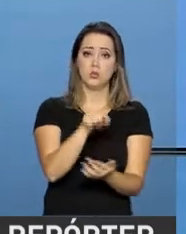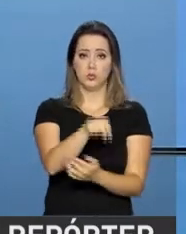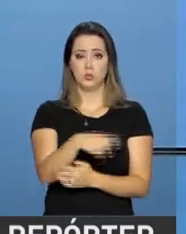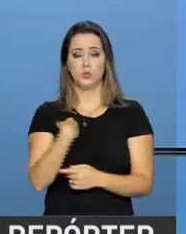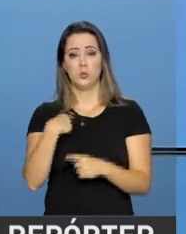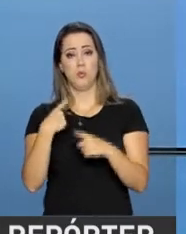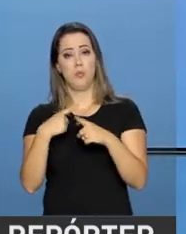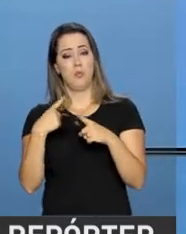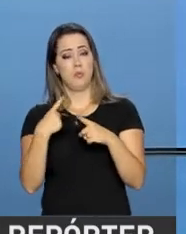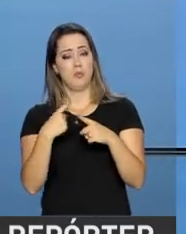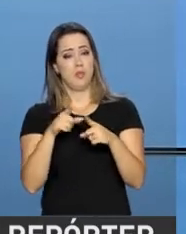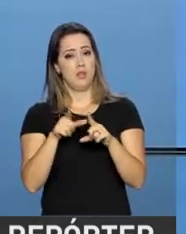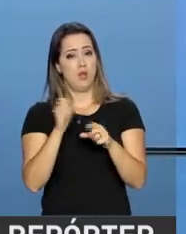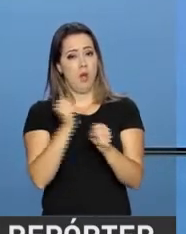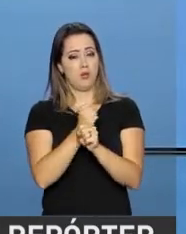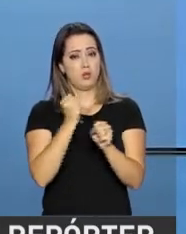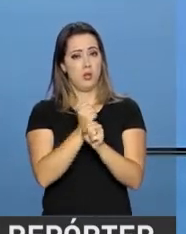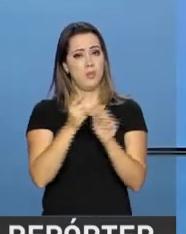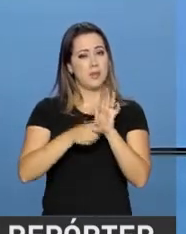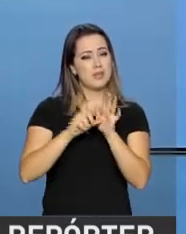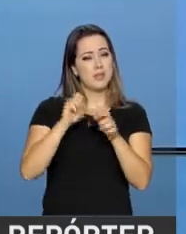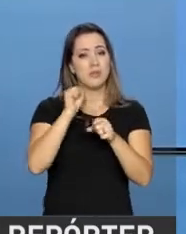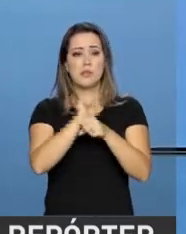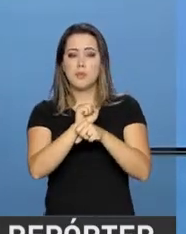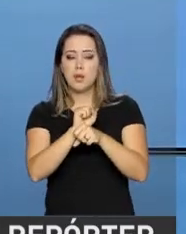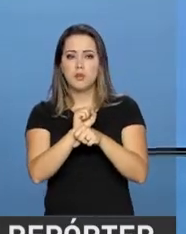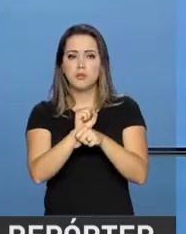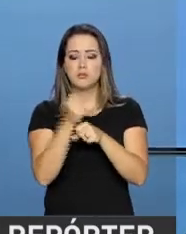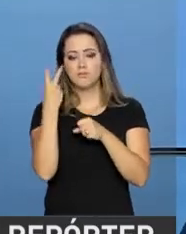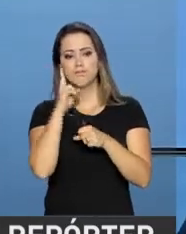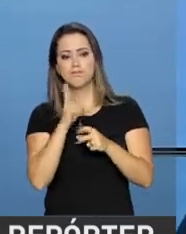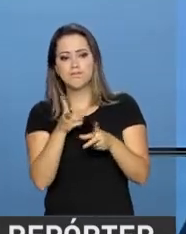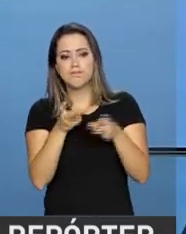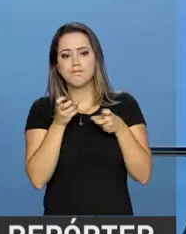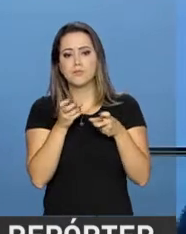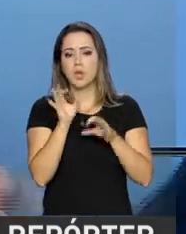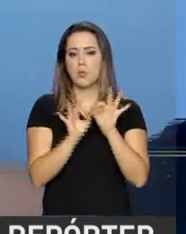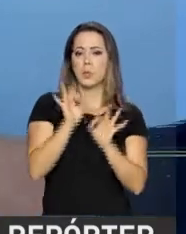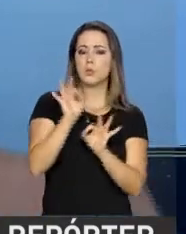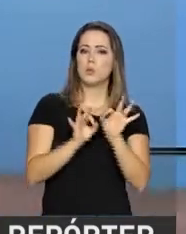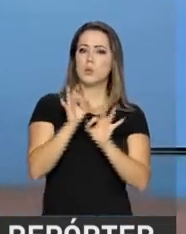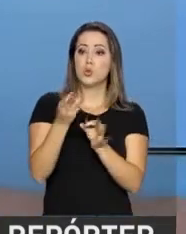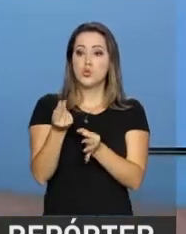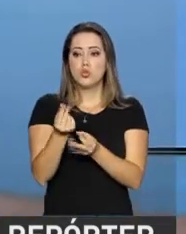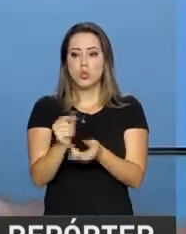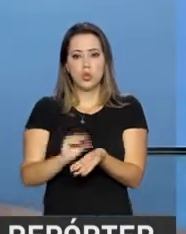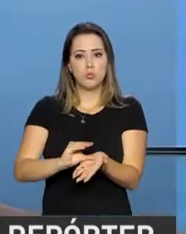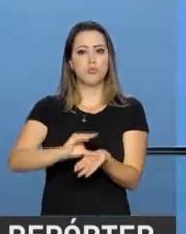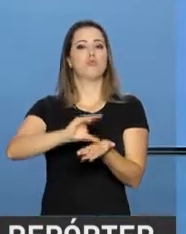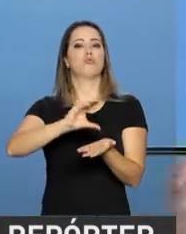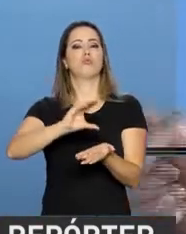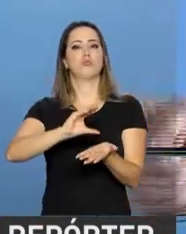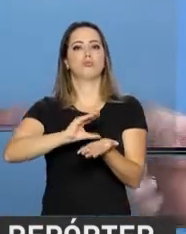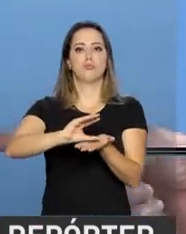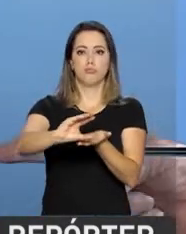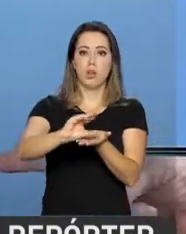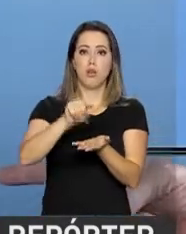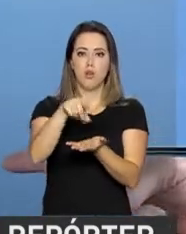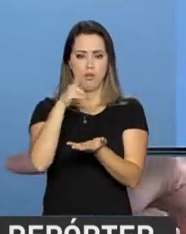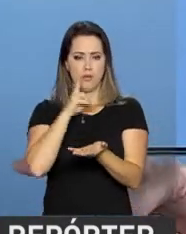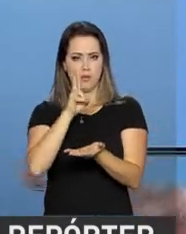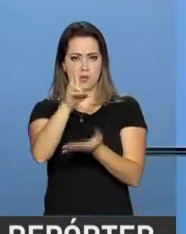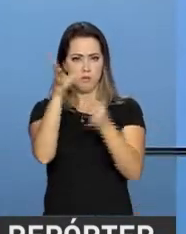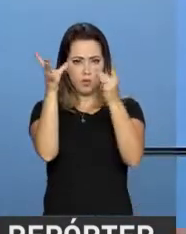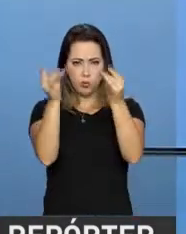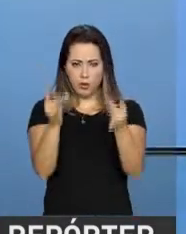estavam paralisadas, o que nós fizemos foi aportar recursos e recursos altos. Os senhores viram pela